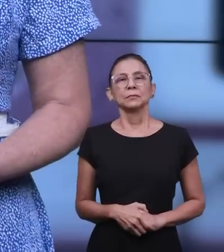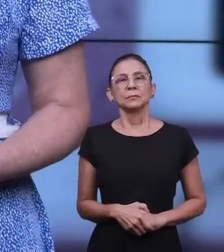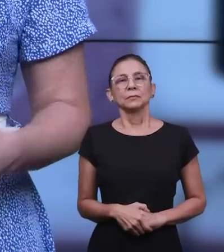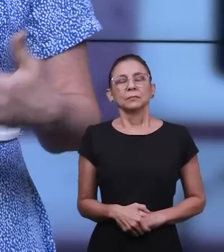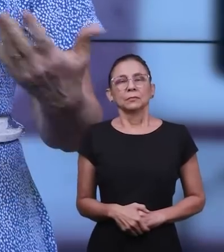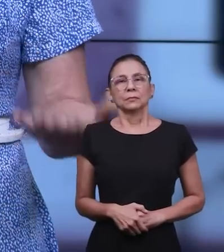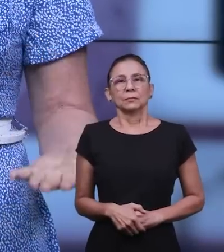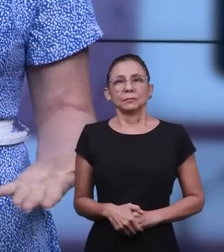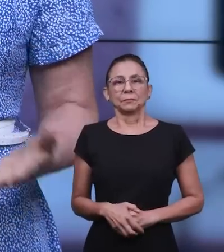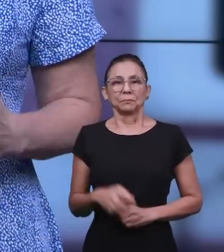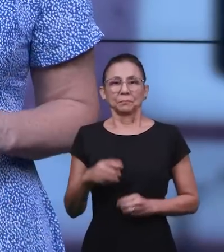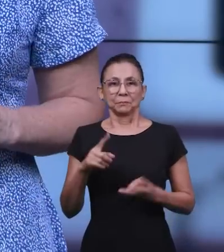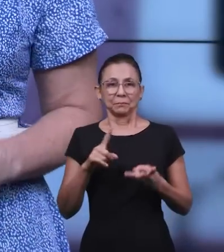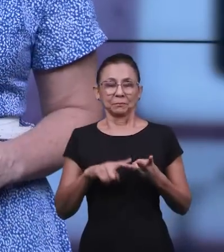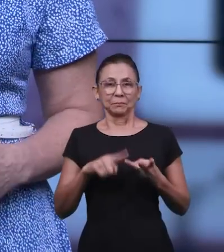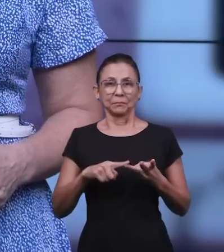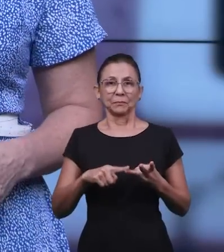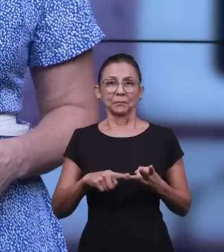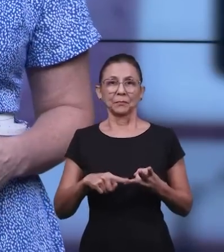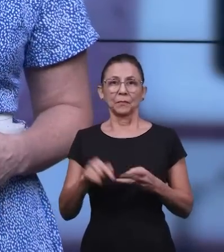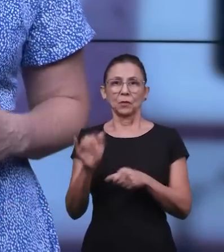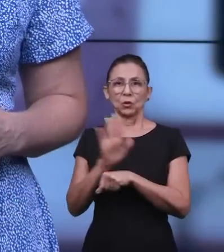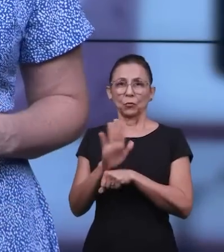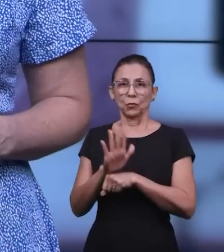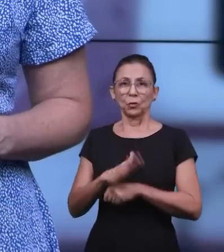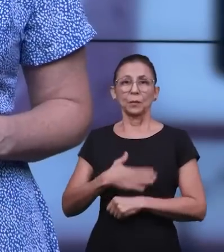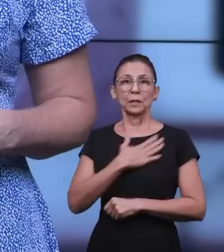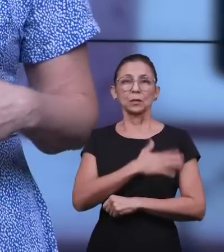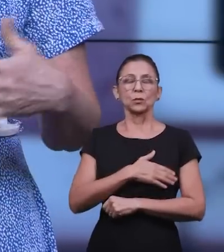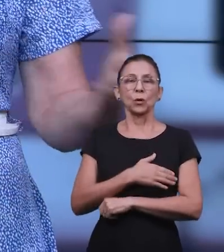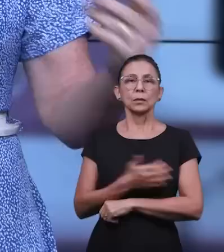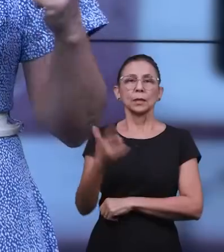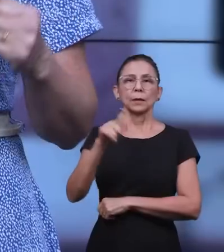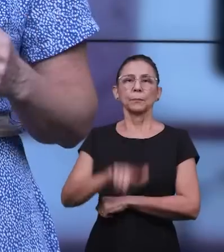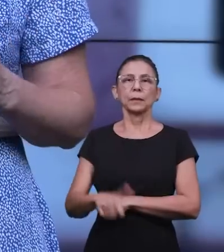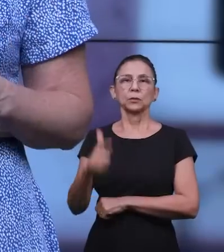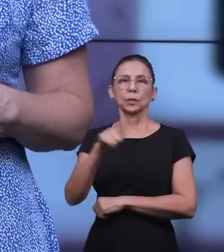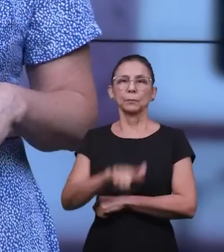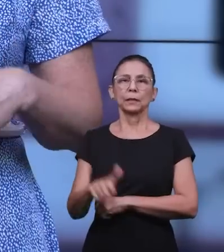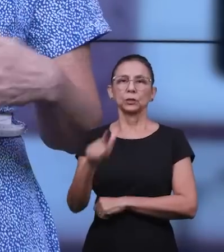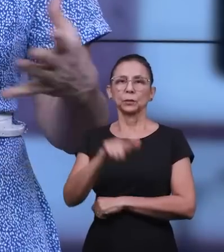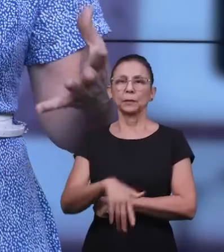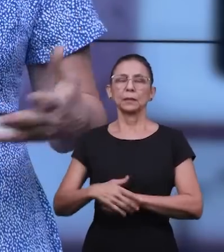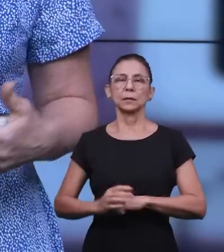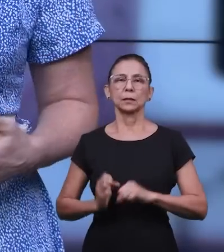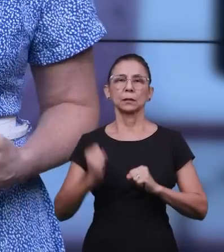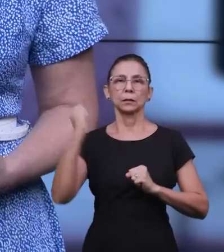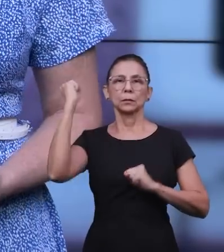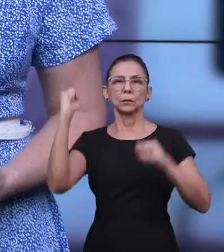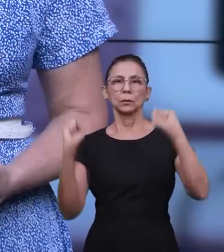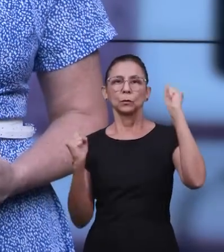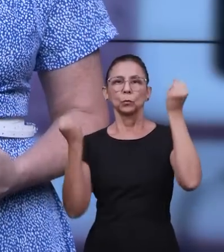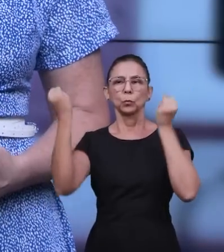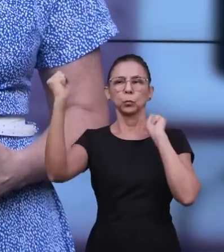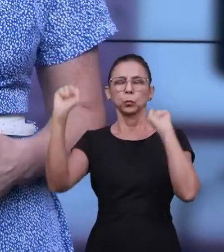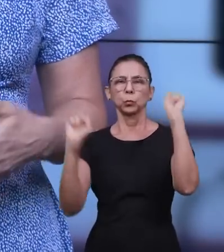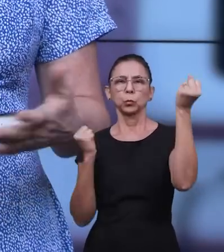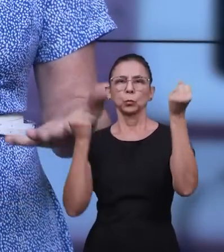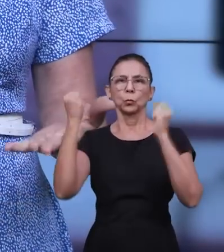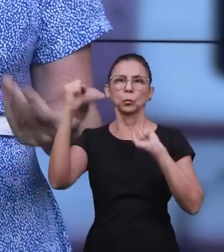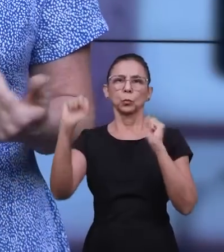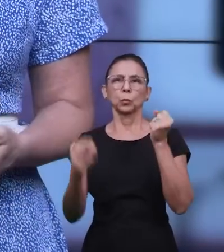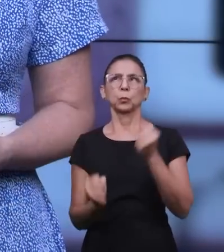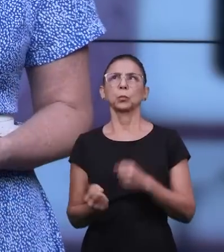intensos. Quando gostam de um filme, assistam várias vezes. Se entram na academia, vão mais de uma vez ao dia.